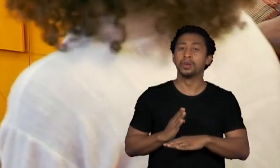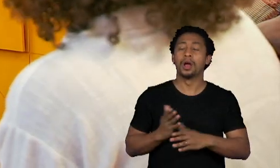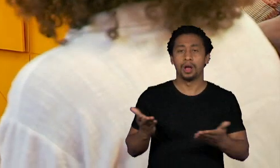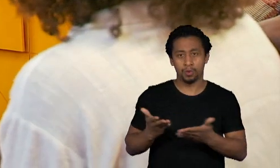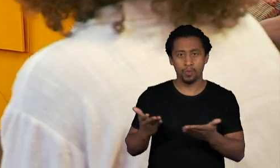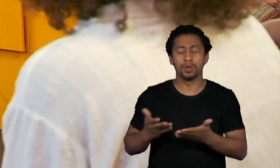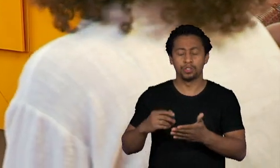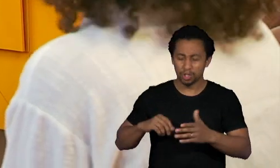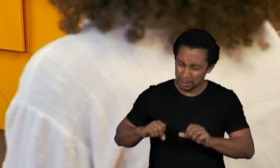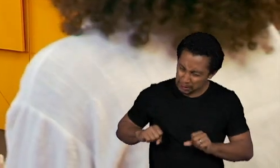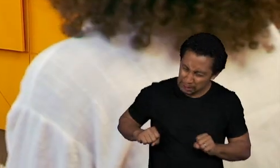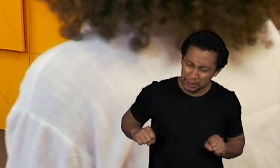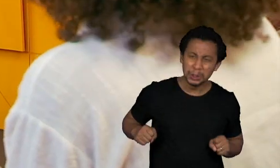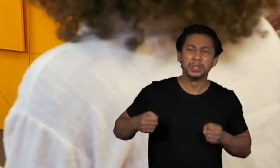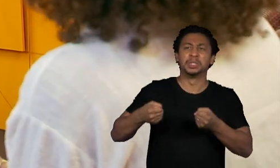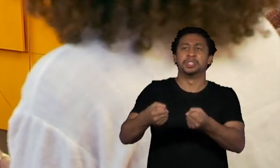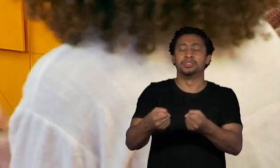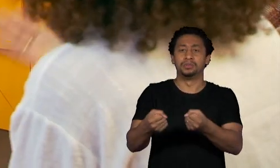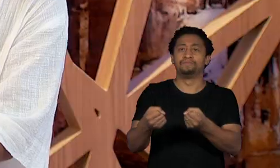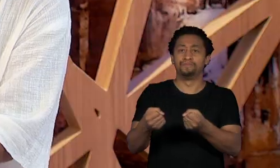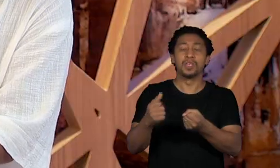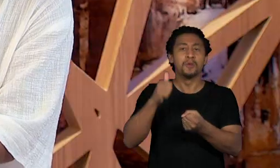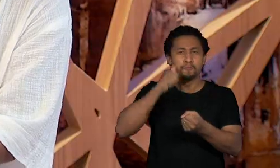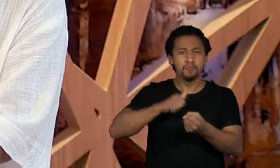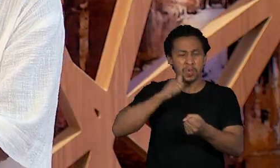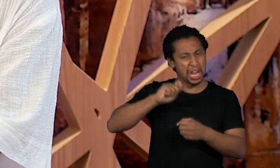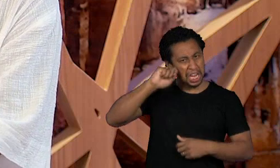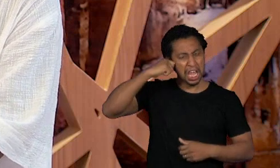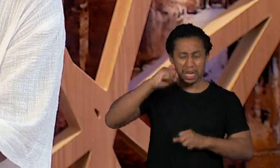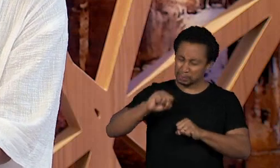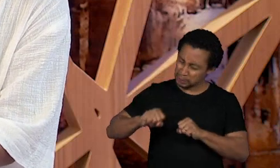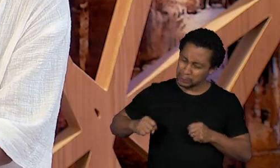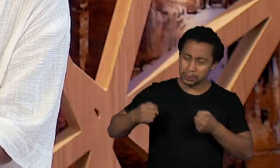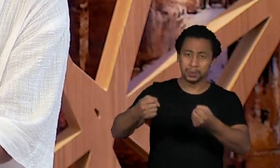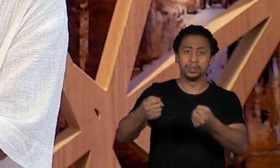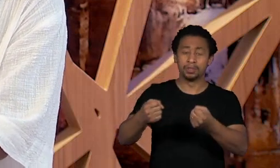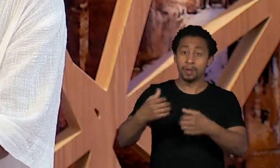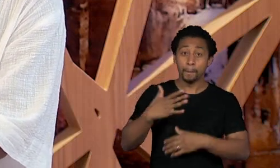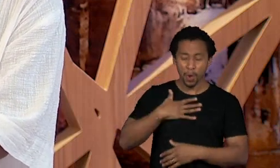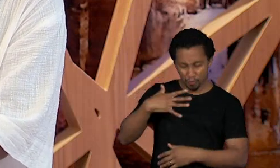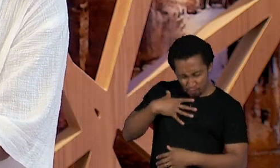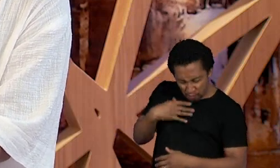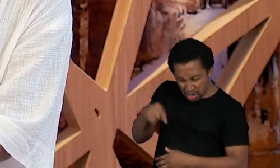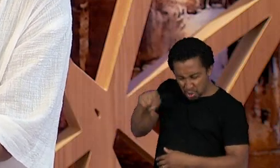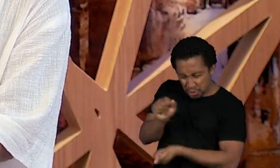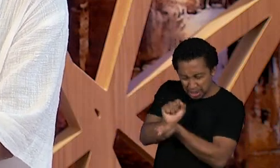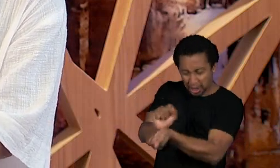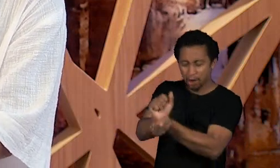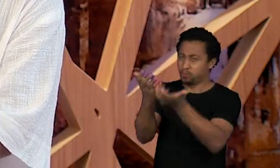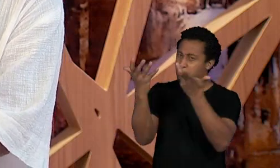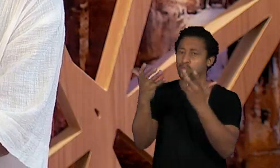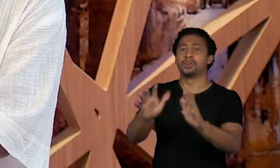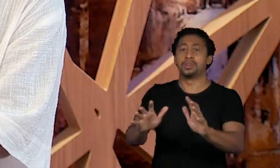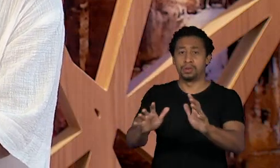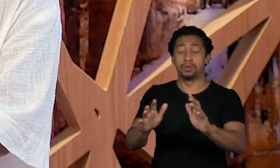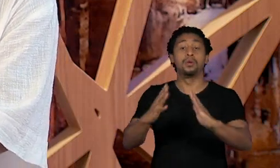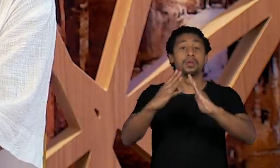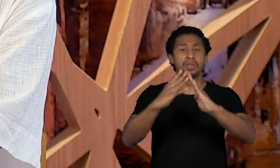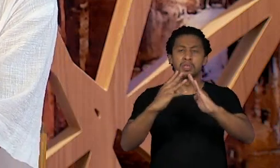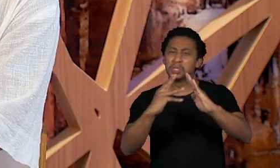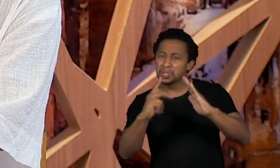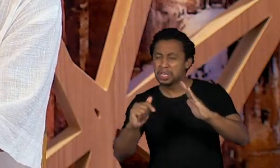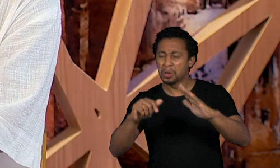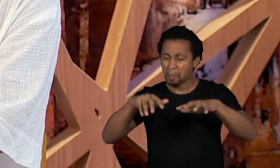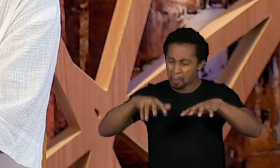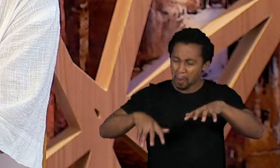pessoa escravizada. Quando você tem esses quilombos que a gente está conversando, que tanto quilombos urbanos, que são do